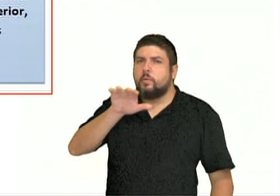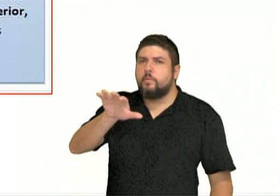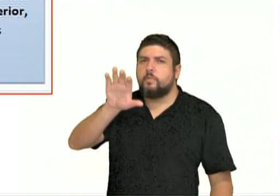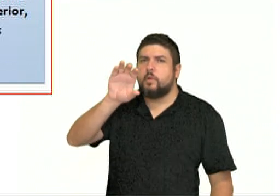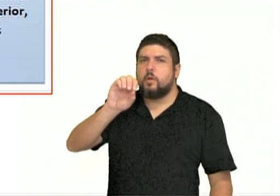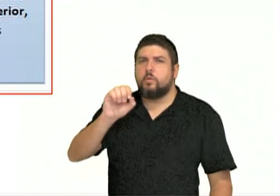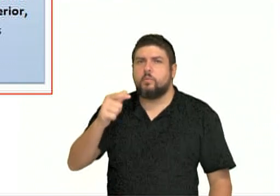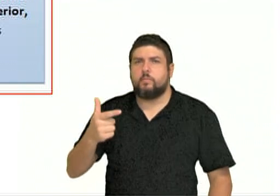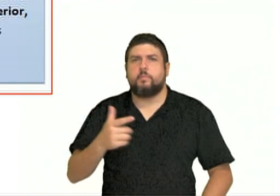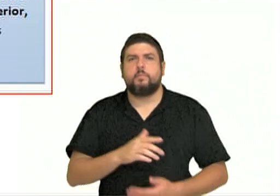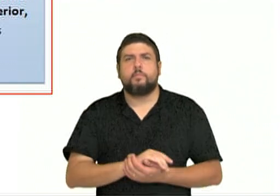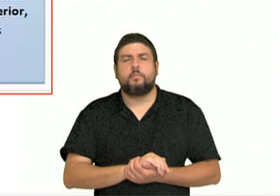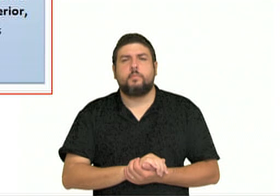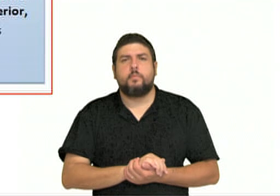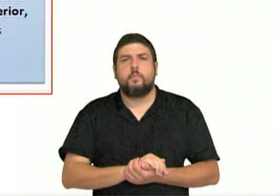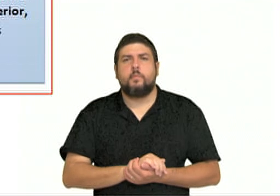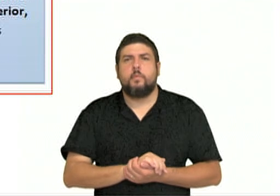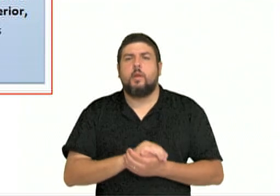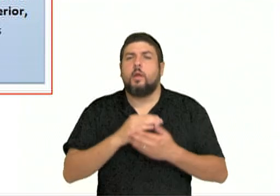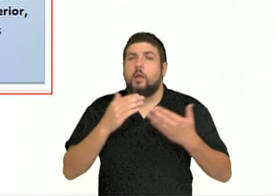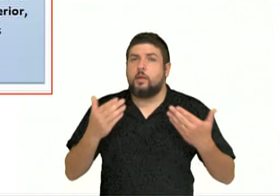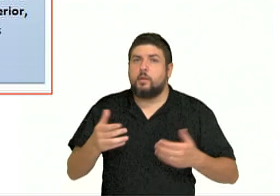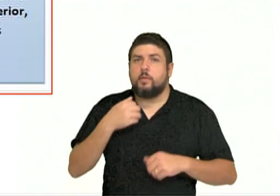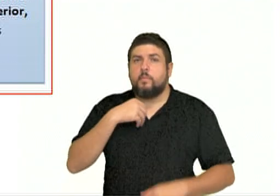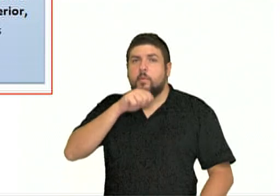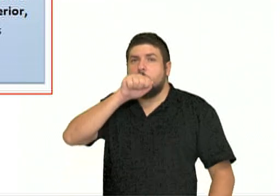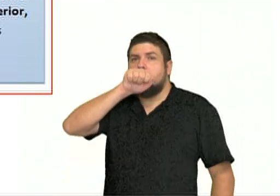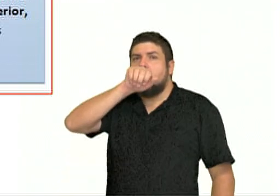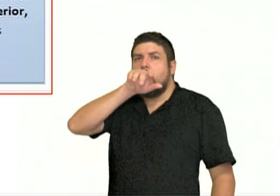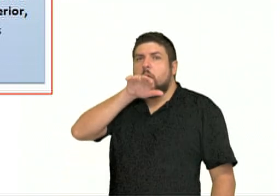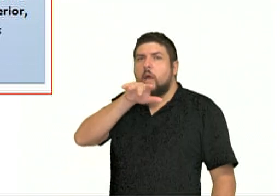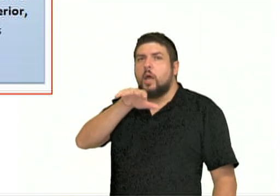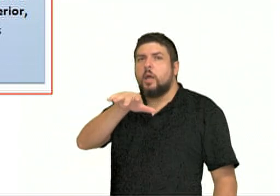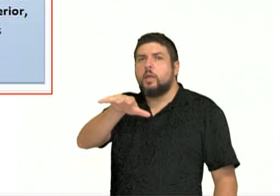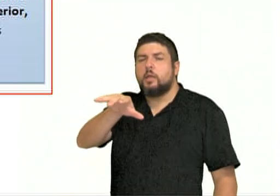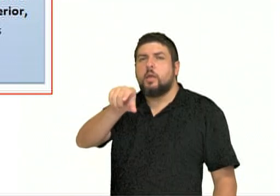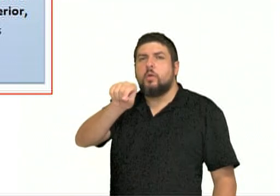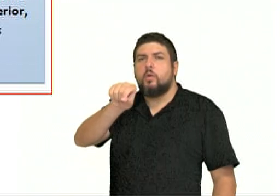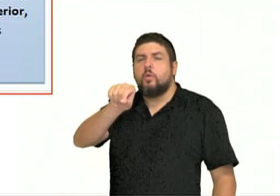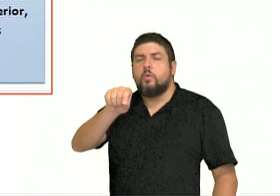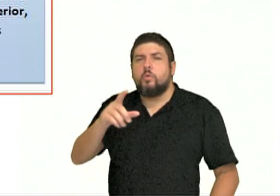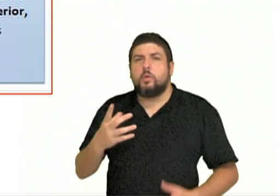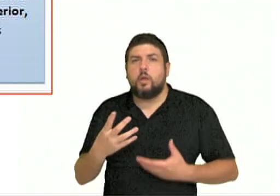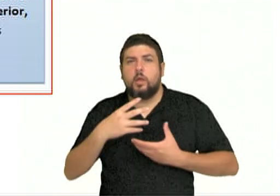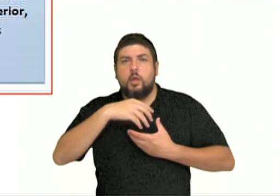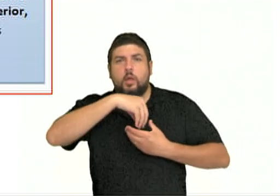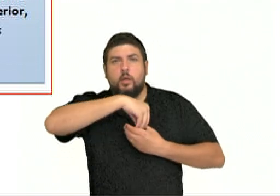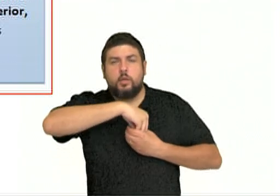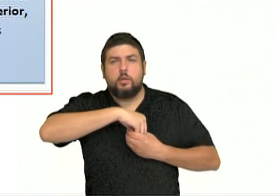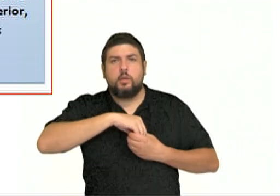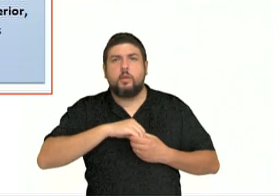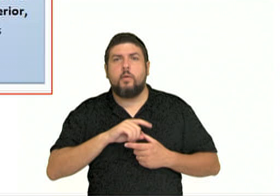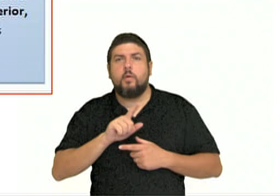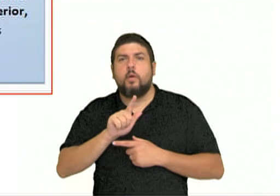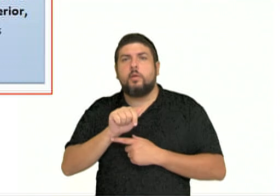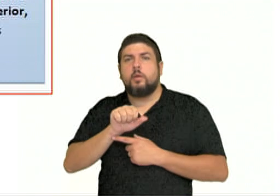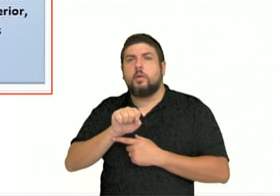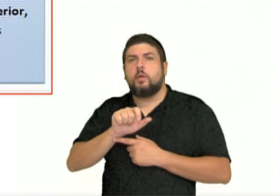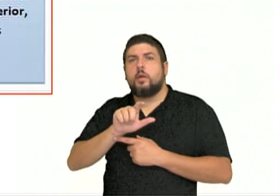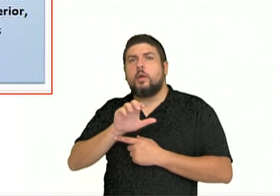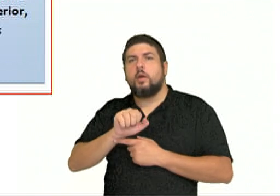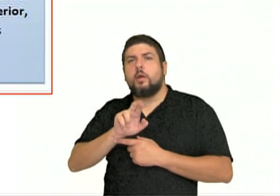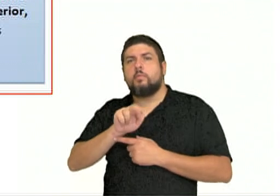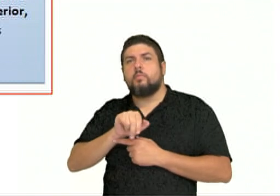do nosso corpo. O papel da expiração é mandar, é retirar do nosso corpo o gás